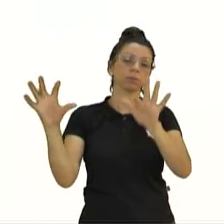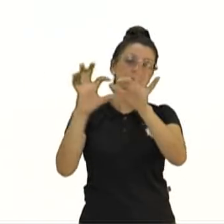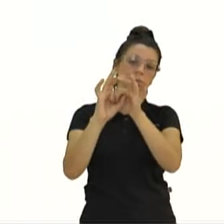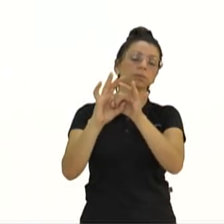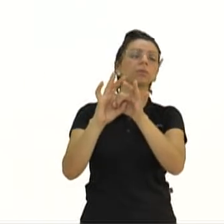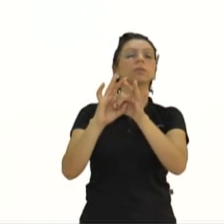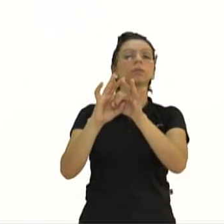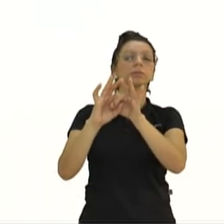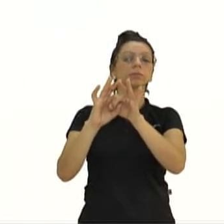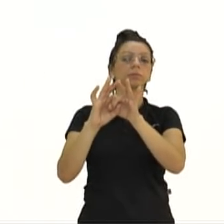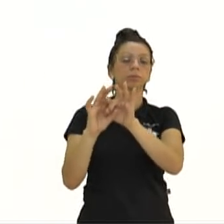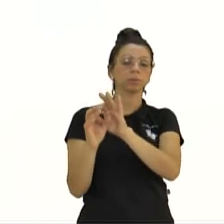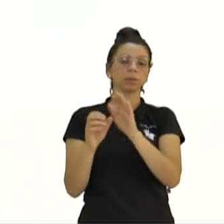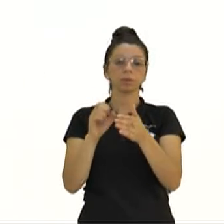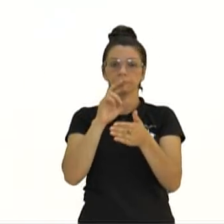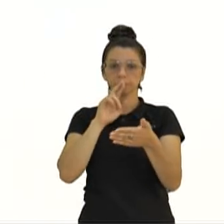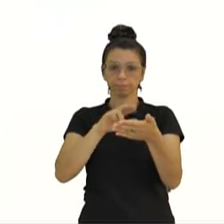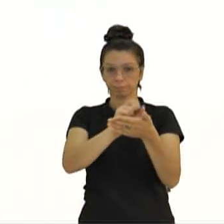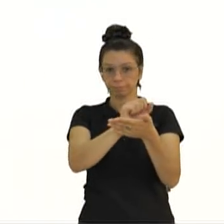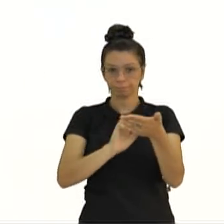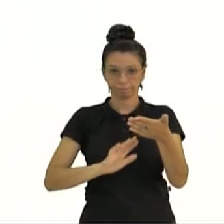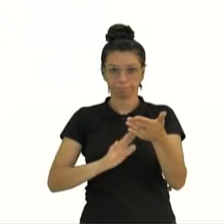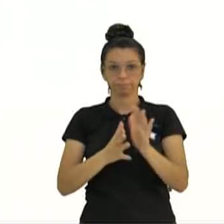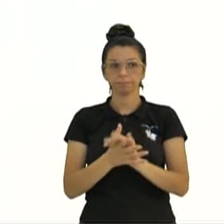e realizar os exercícios.